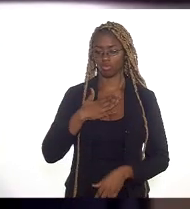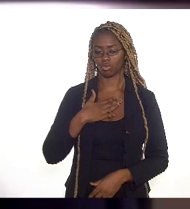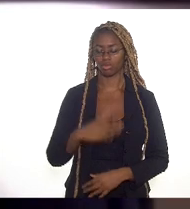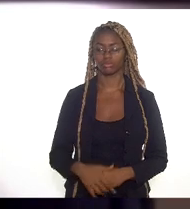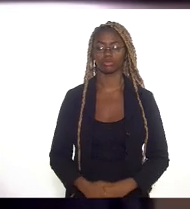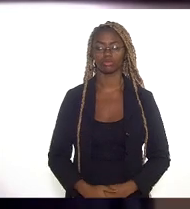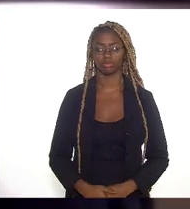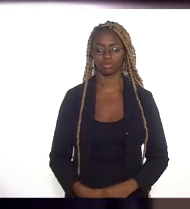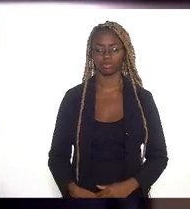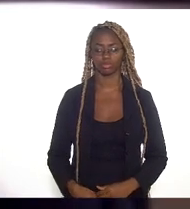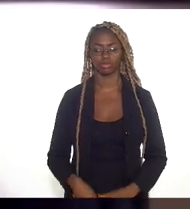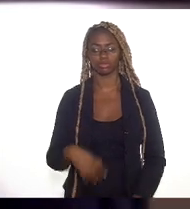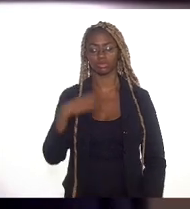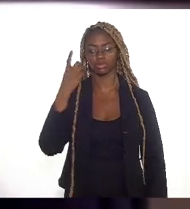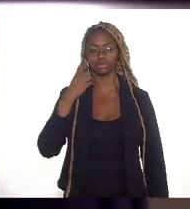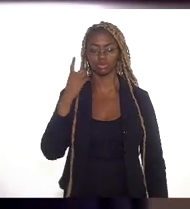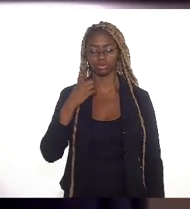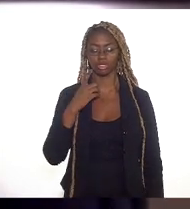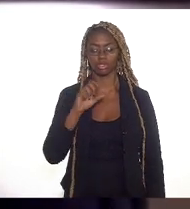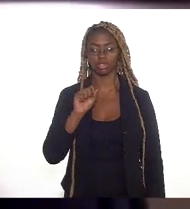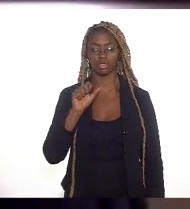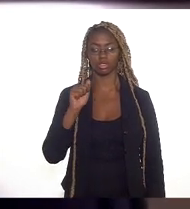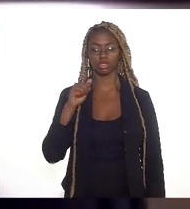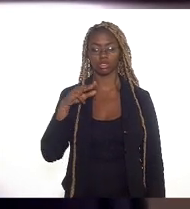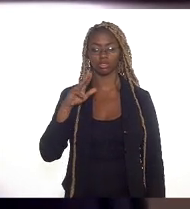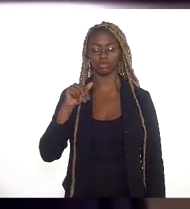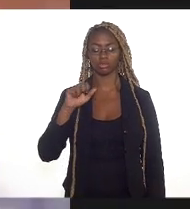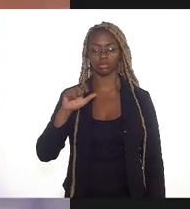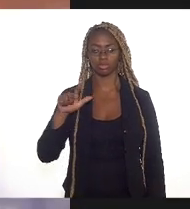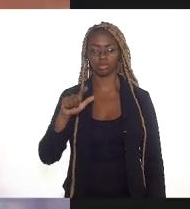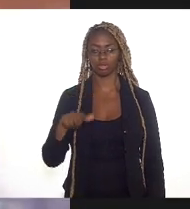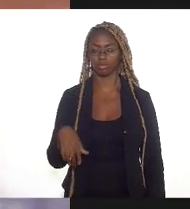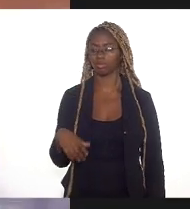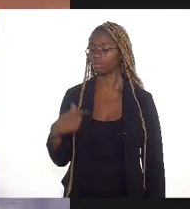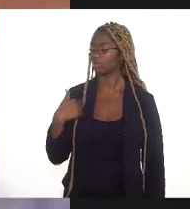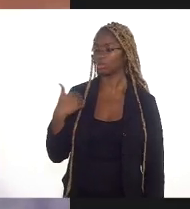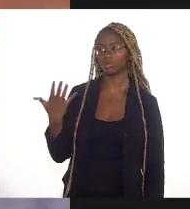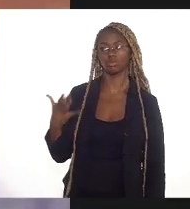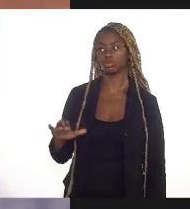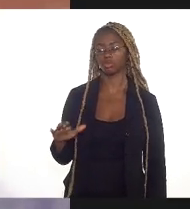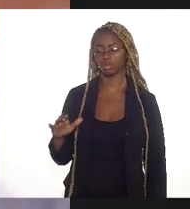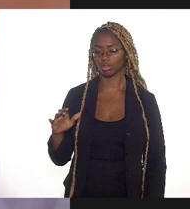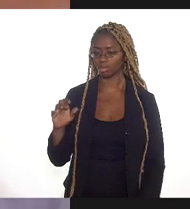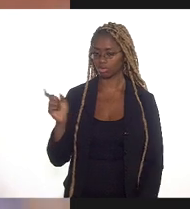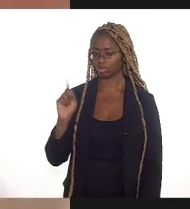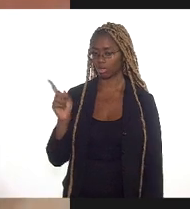Deputado Samuel Malafaia. Contrário, presidente.